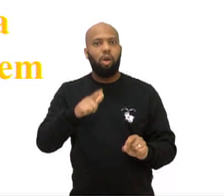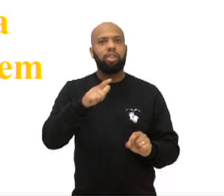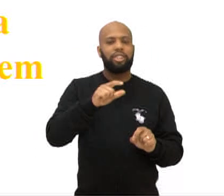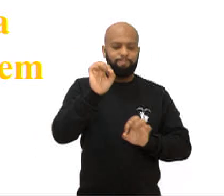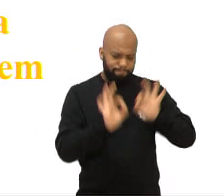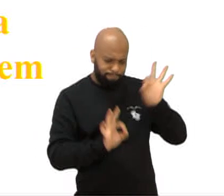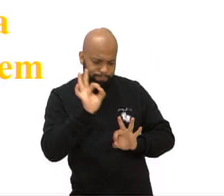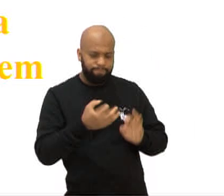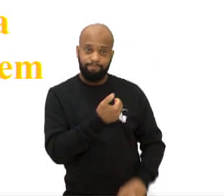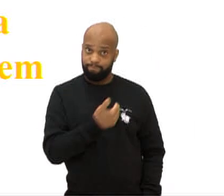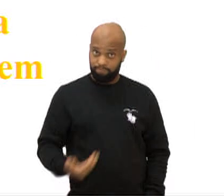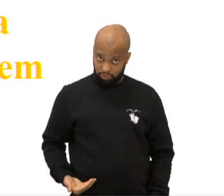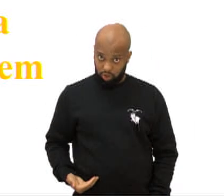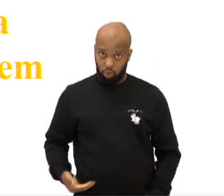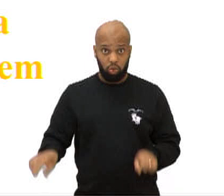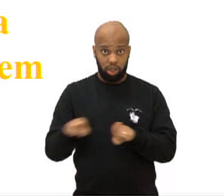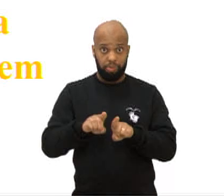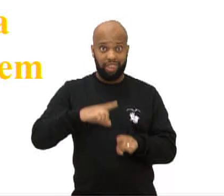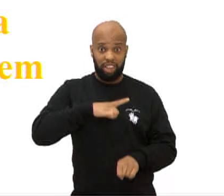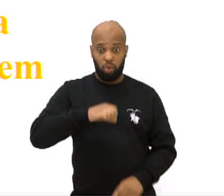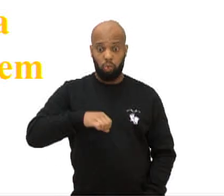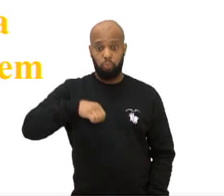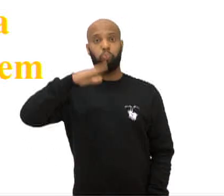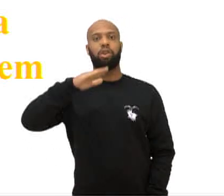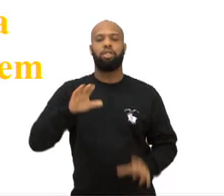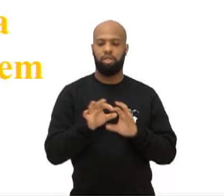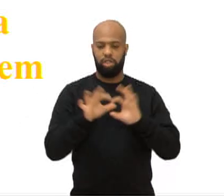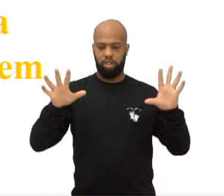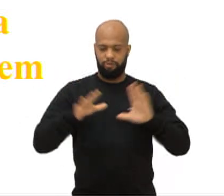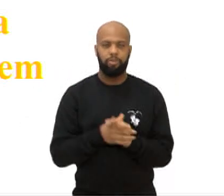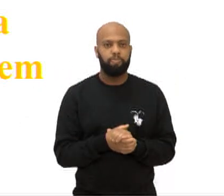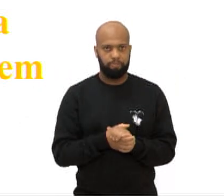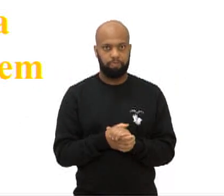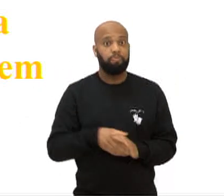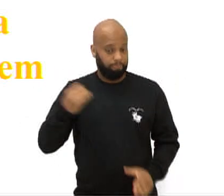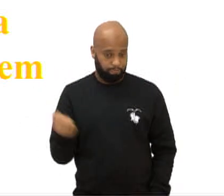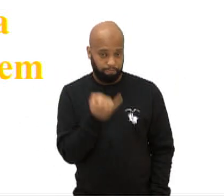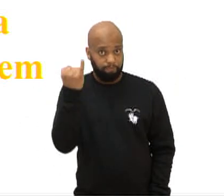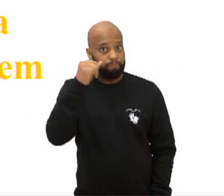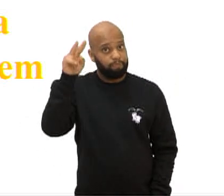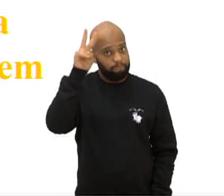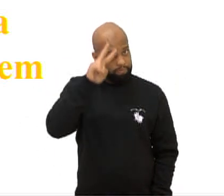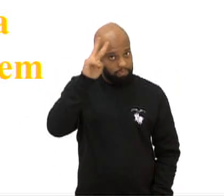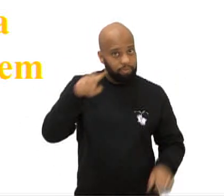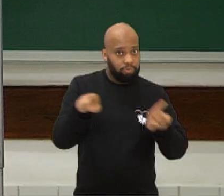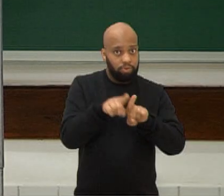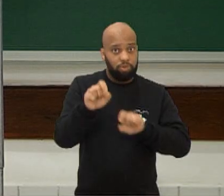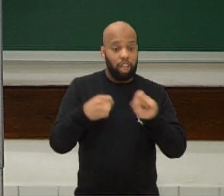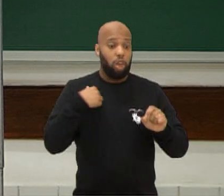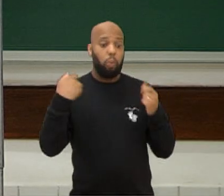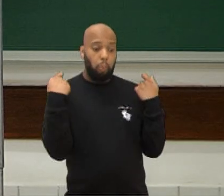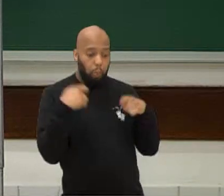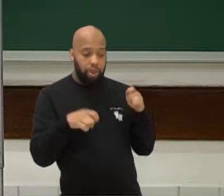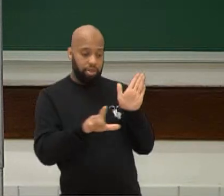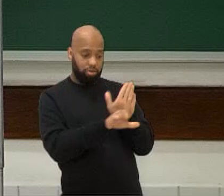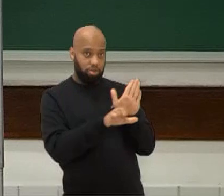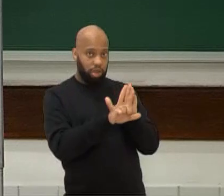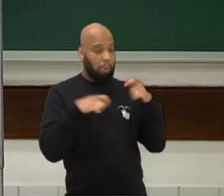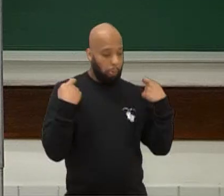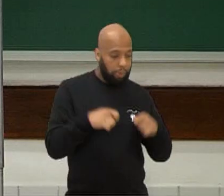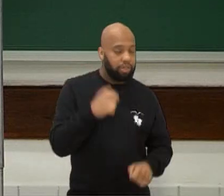do Estado, resultando em mais liberdade. Lembrando, eu preciso da lei para